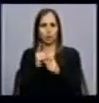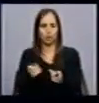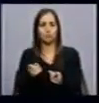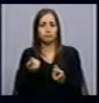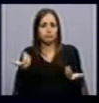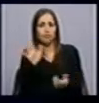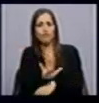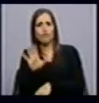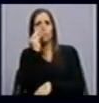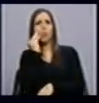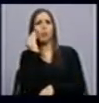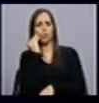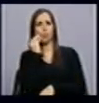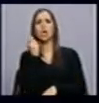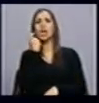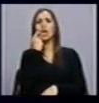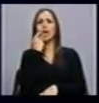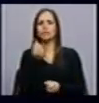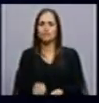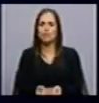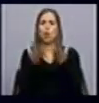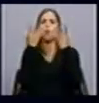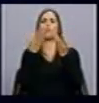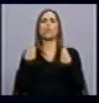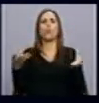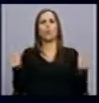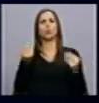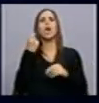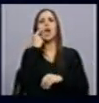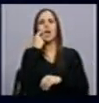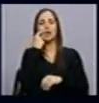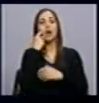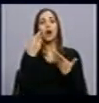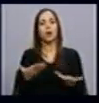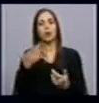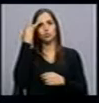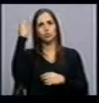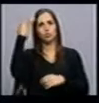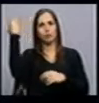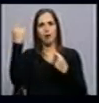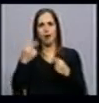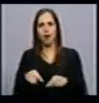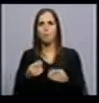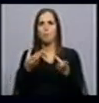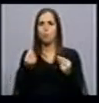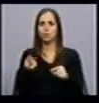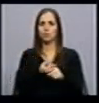mecanismo? Quem é que consegue criar tanta antimatéria? Eis então que agora surge uma teoria muito interessante e